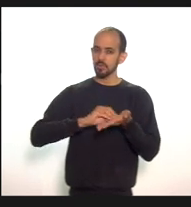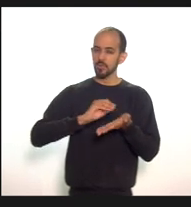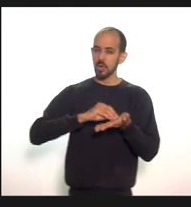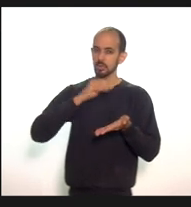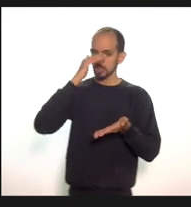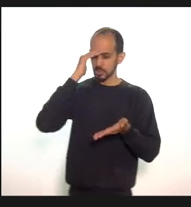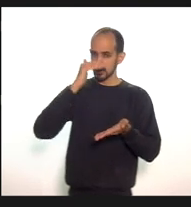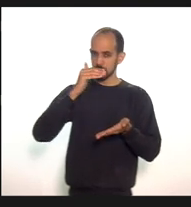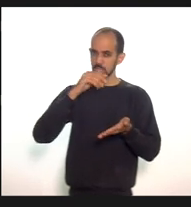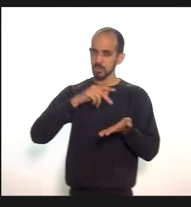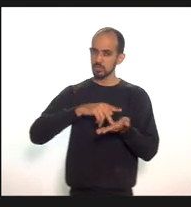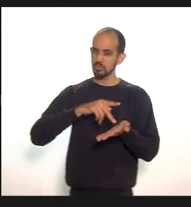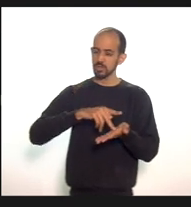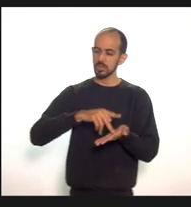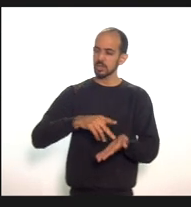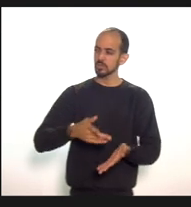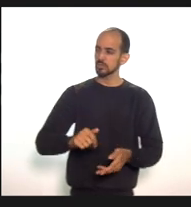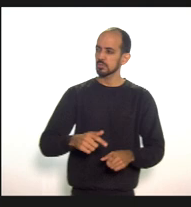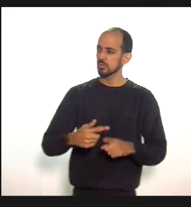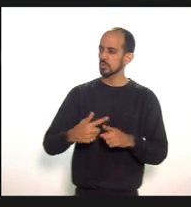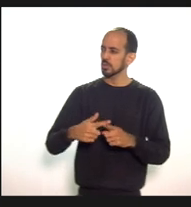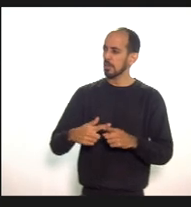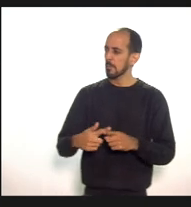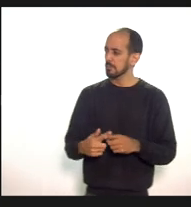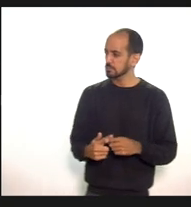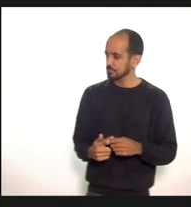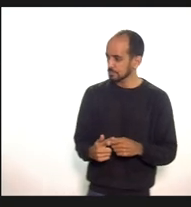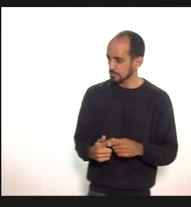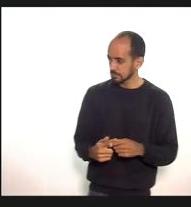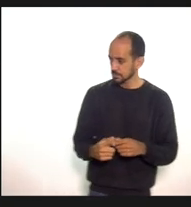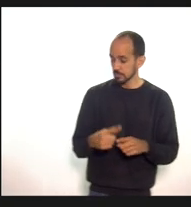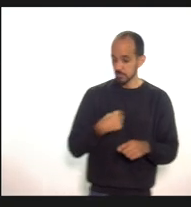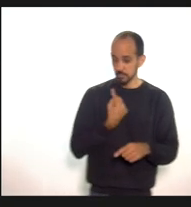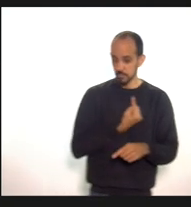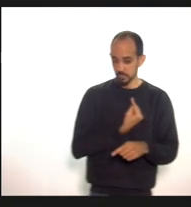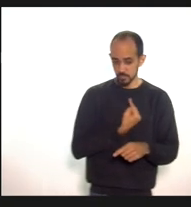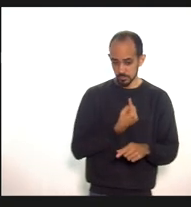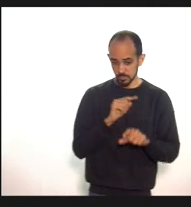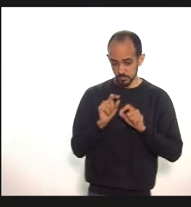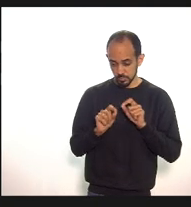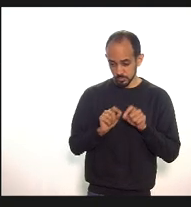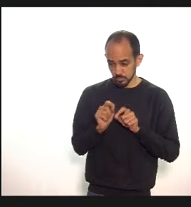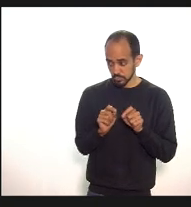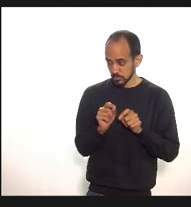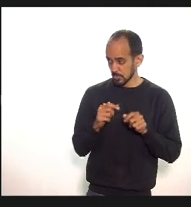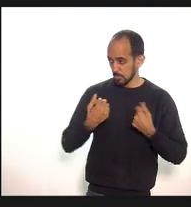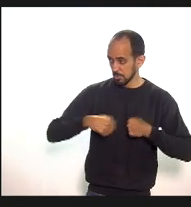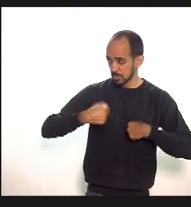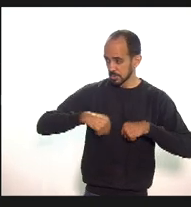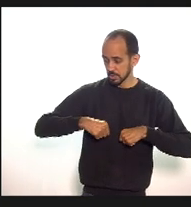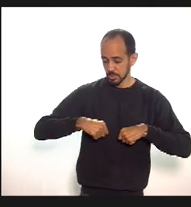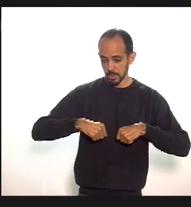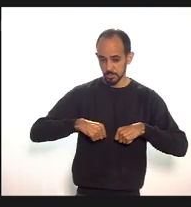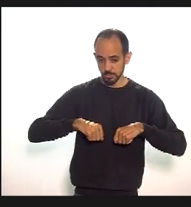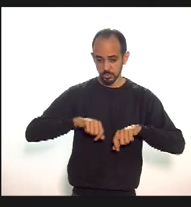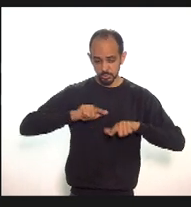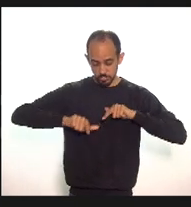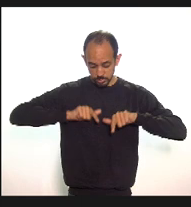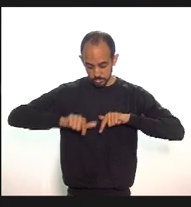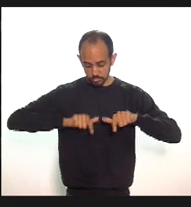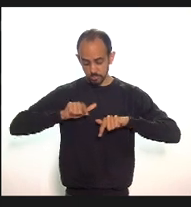talentosa realmente o quê a loja precisamos é